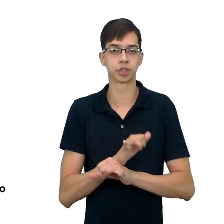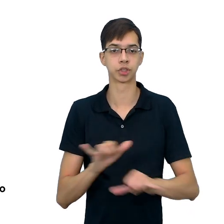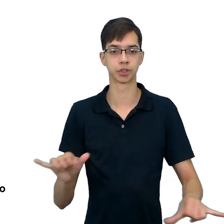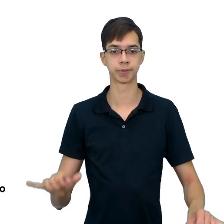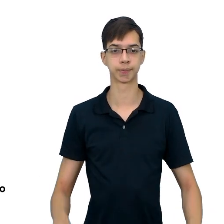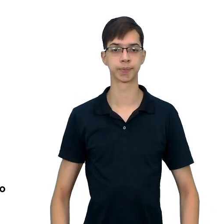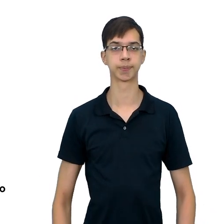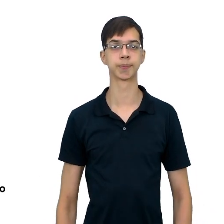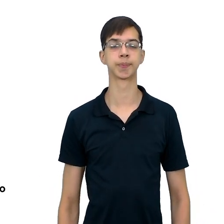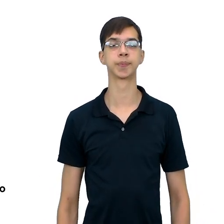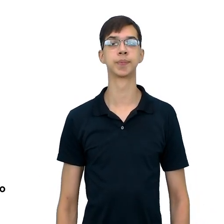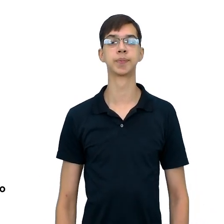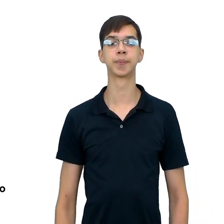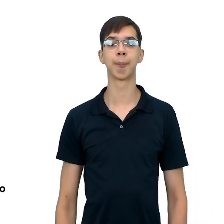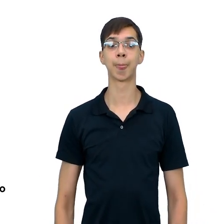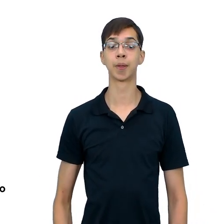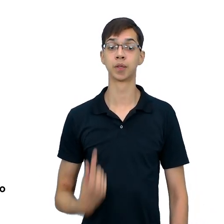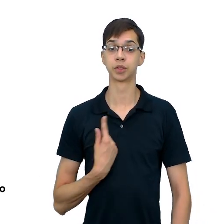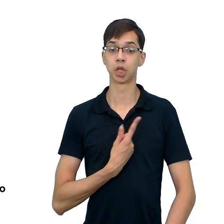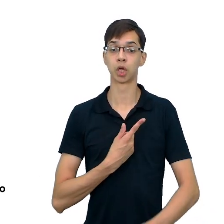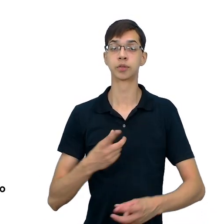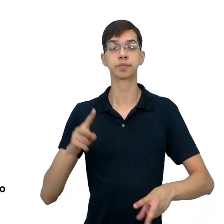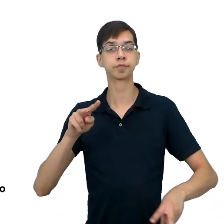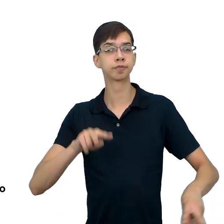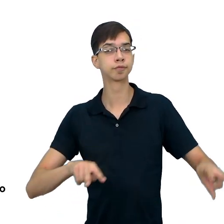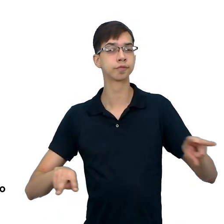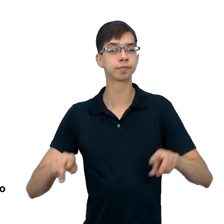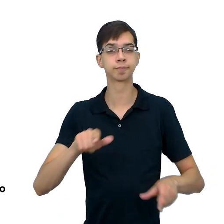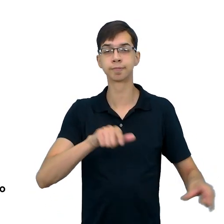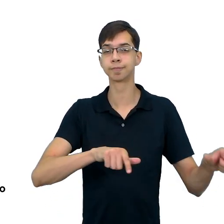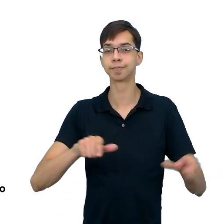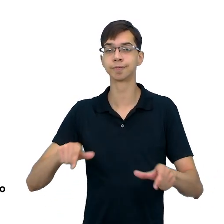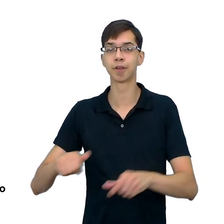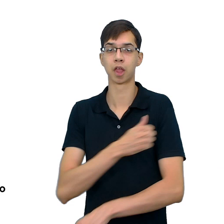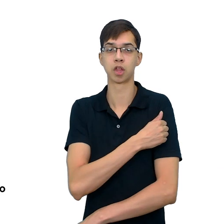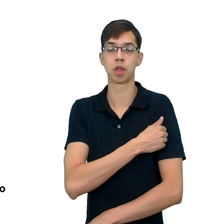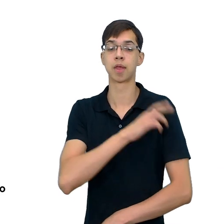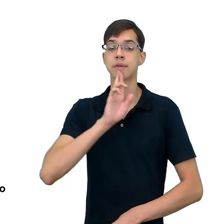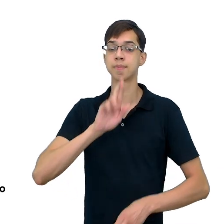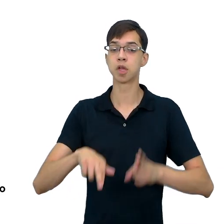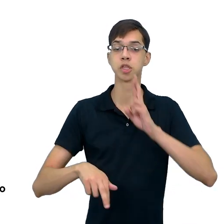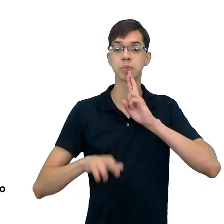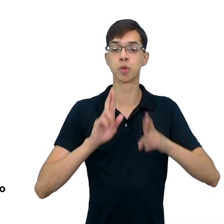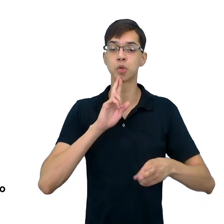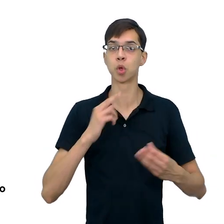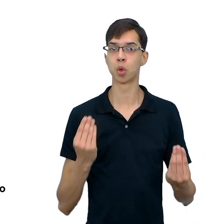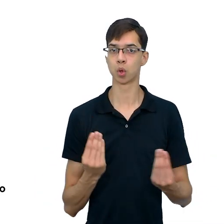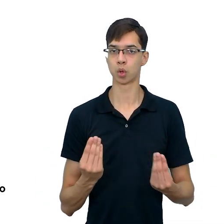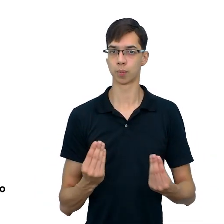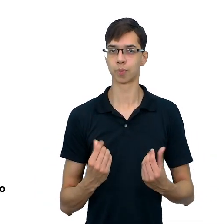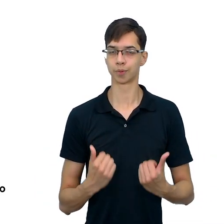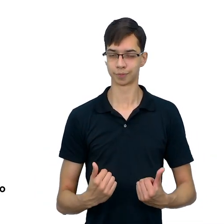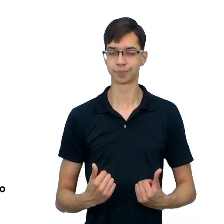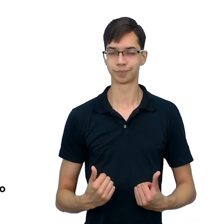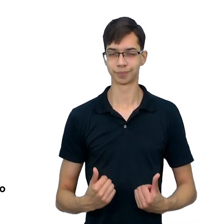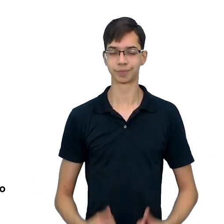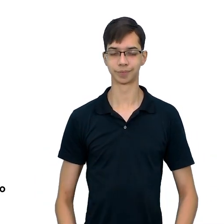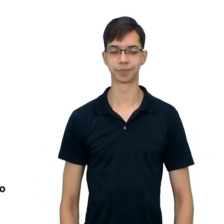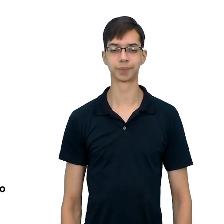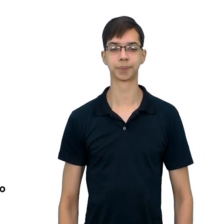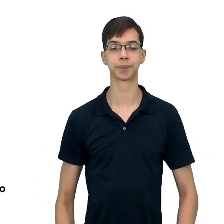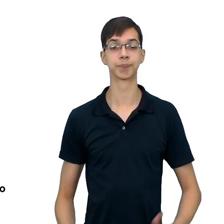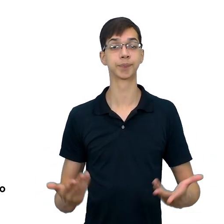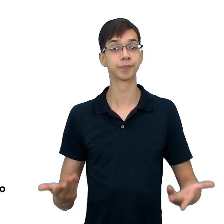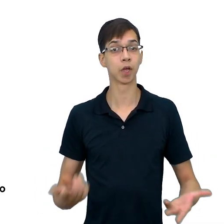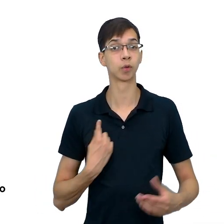verificar as possíveis respostas do aluno, né, para essas perguntas que aparecem aí na tela. Então, nós vamos pensar aí, né, para essa